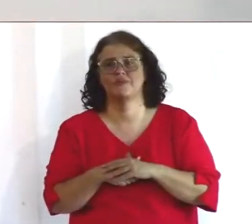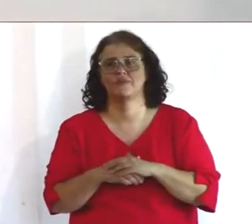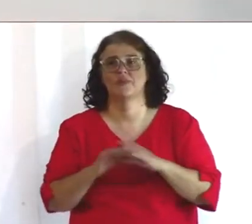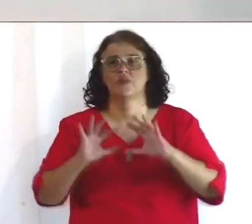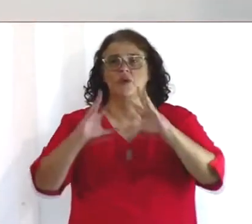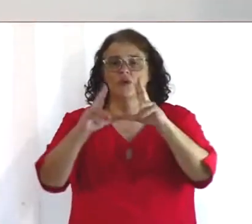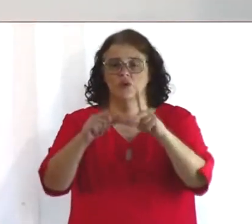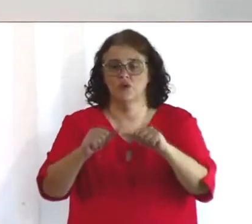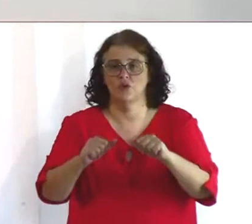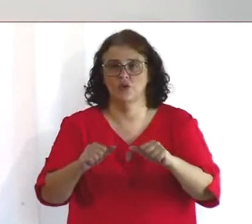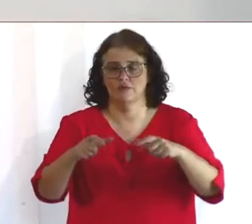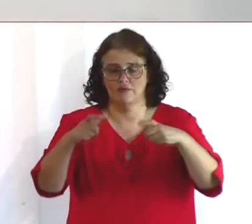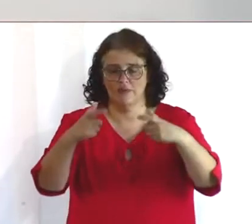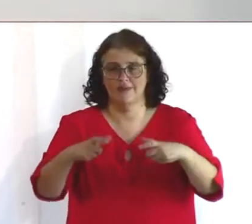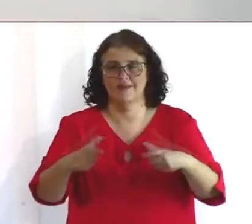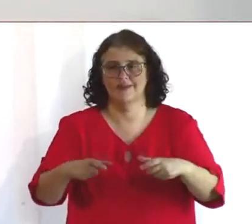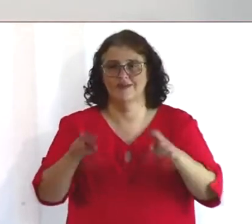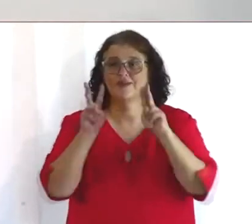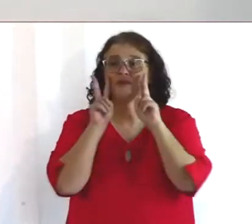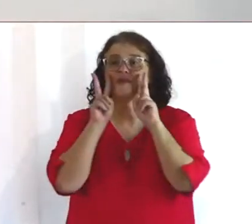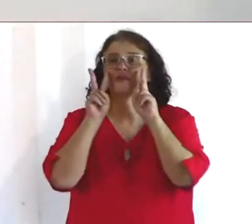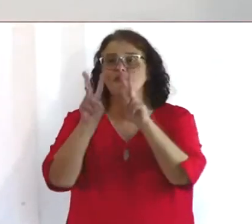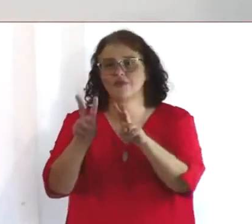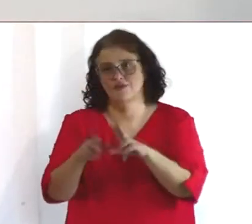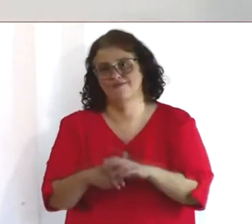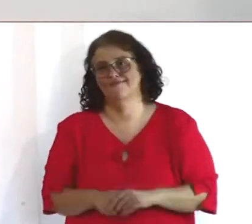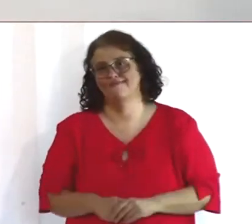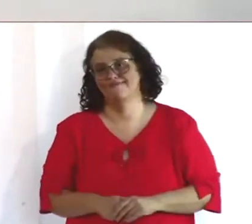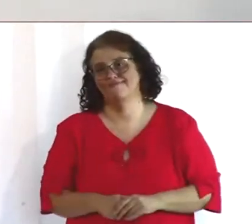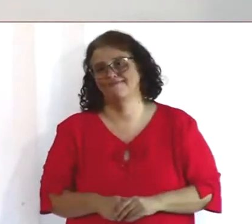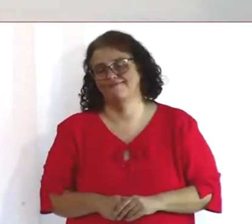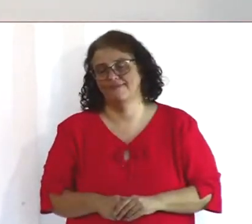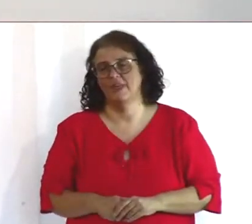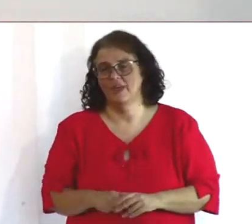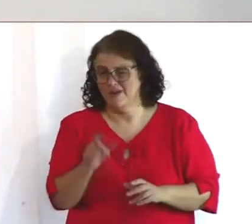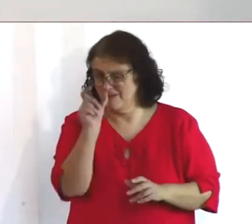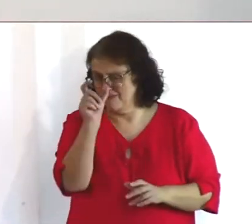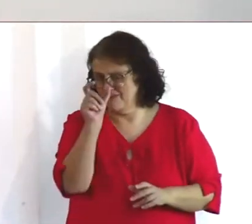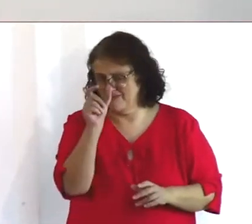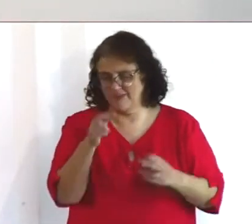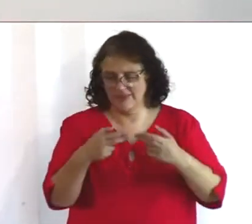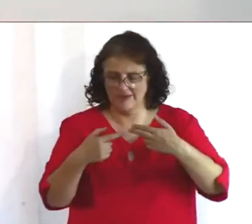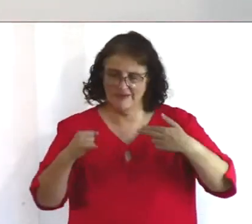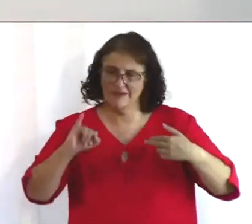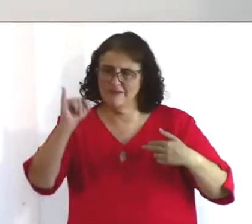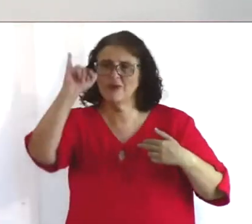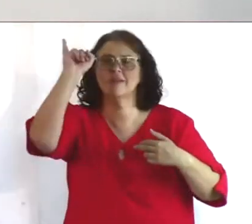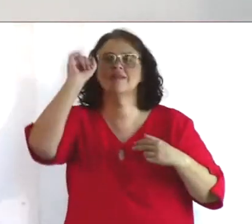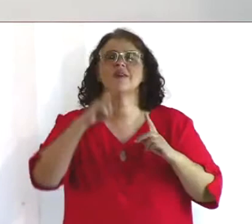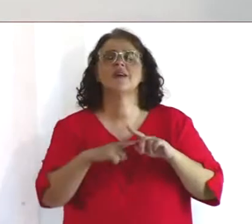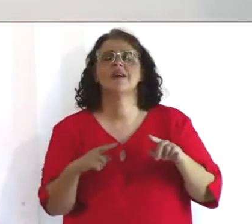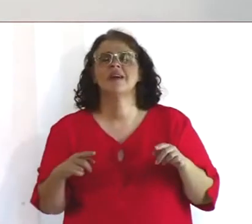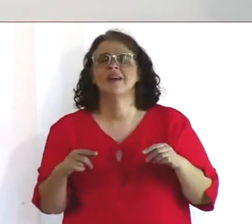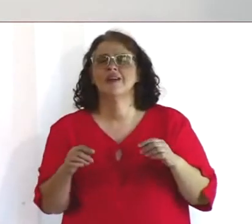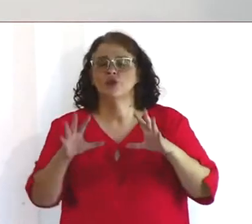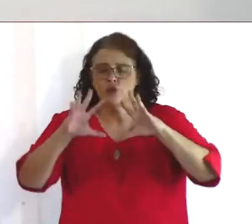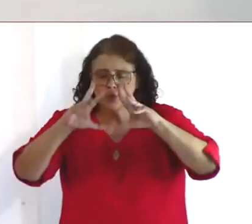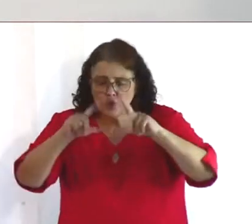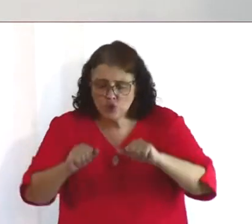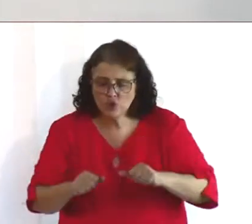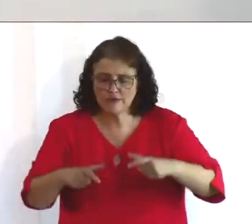toda a cidade viu. Toda a cidade estava reunida